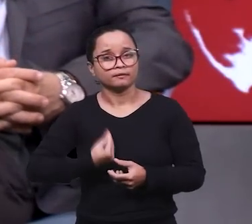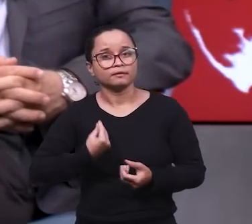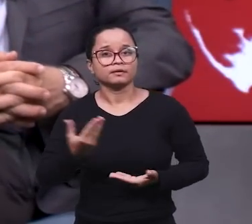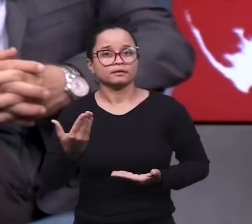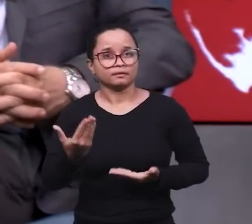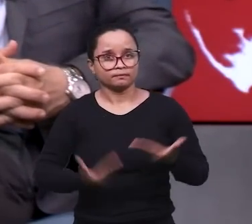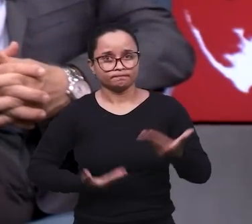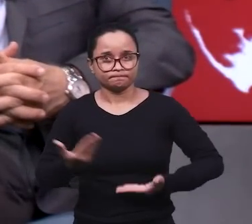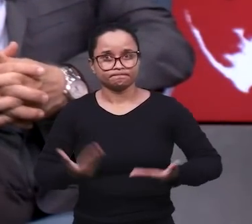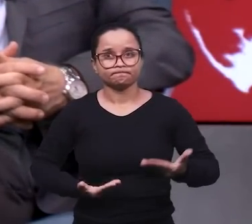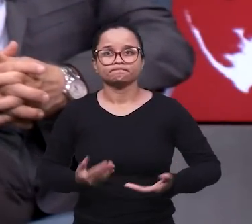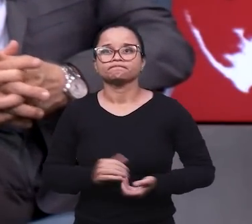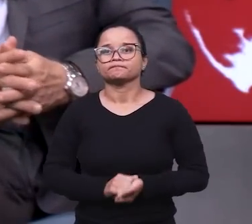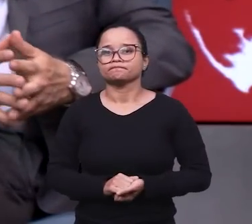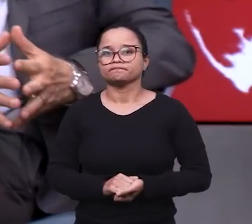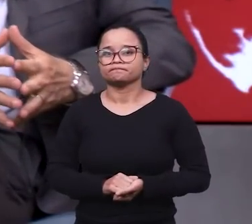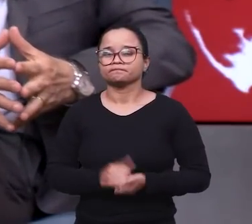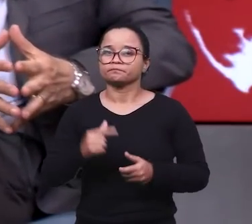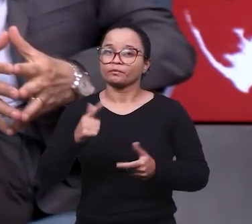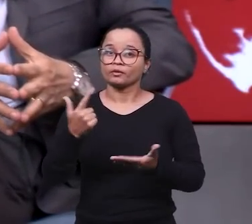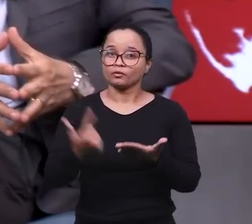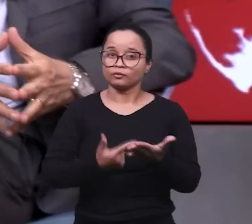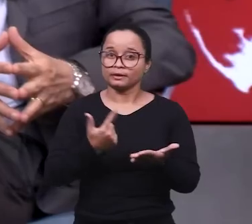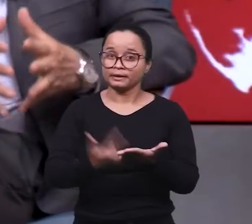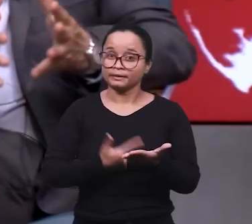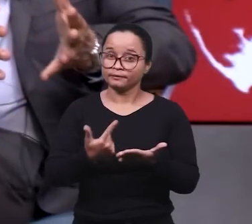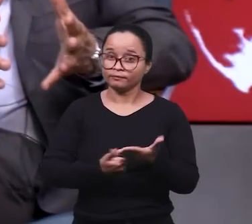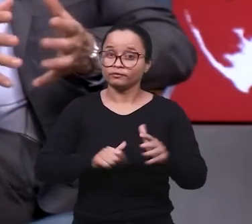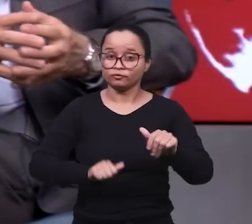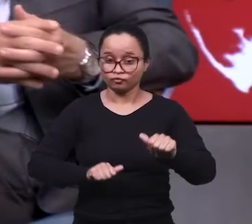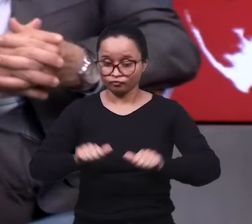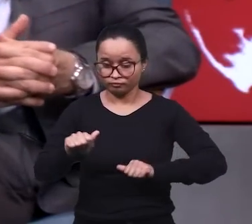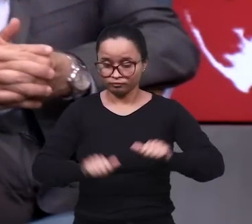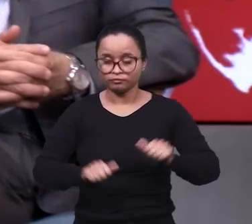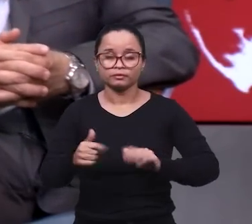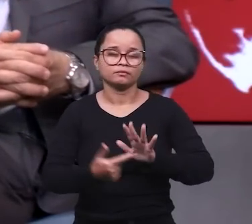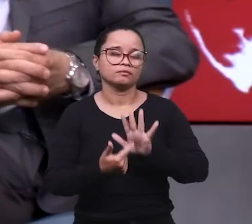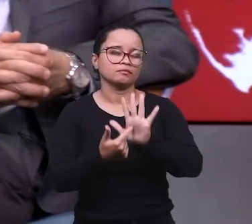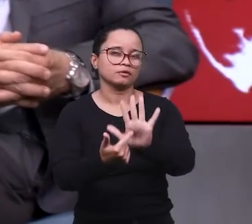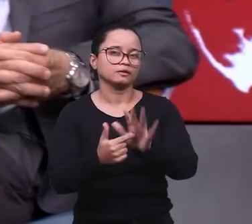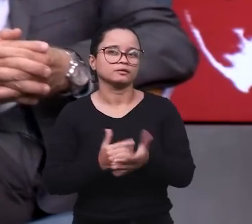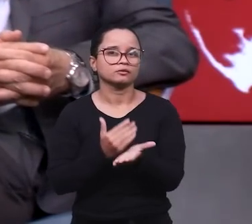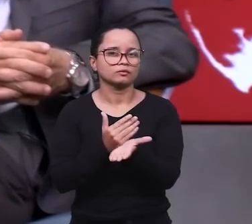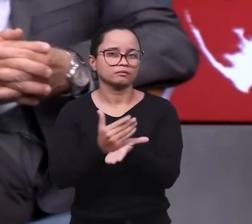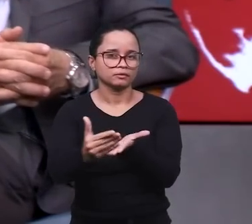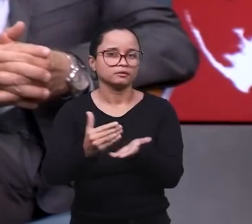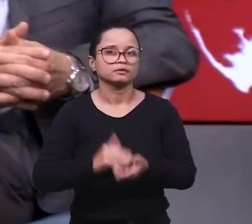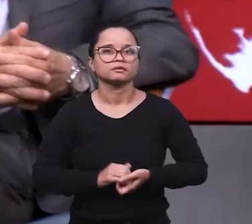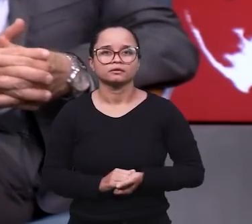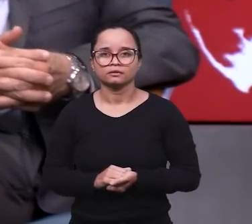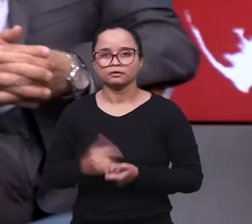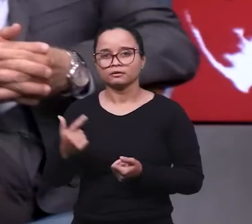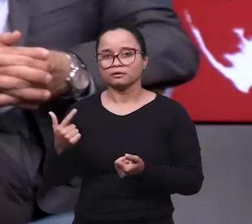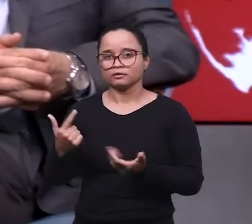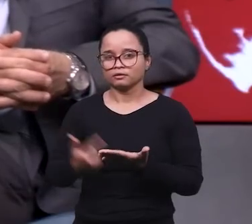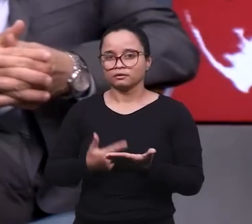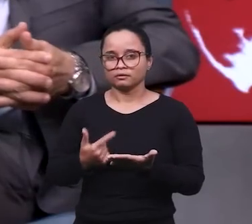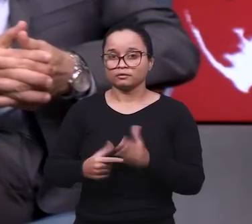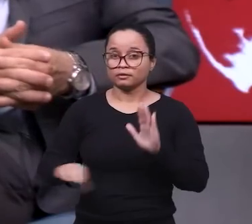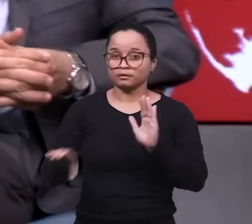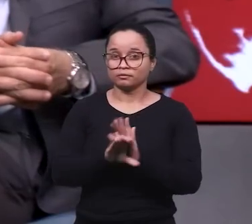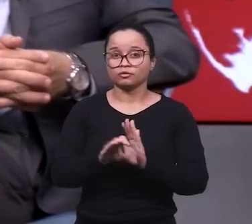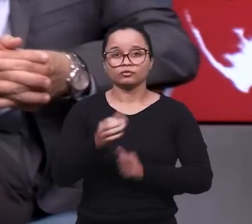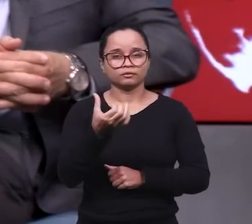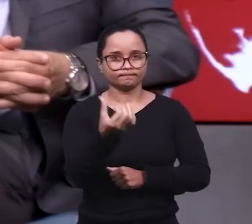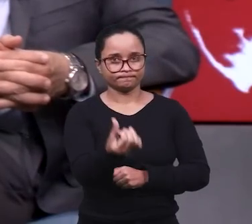igreja. O livro de Atos mostra já no início do livro, no